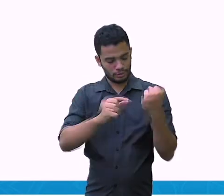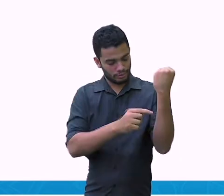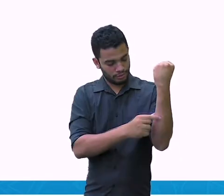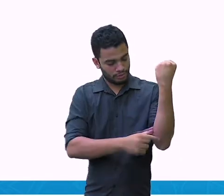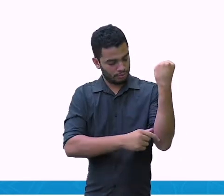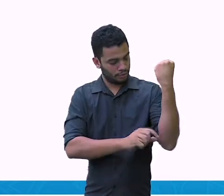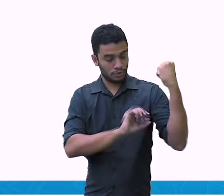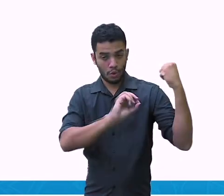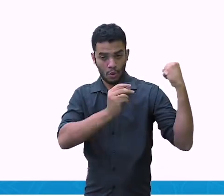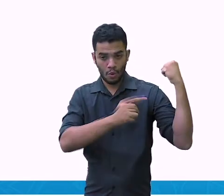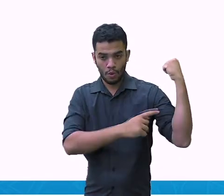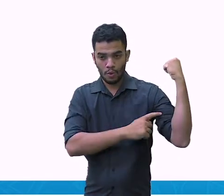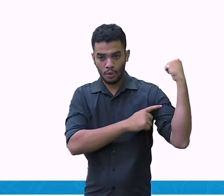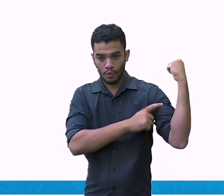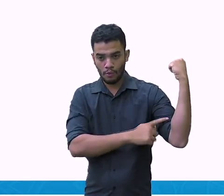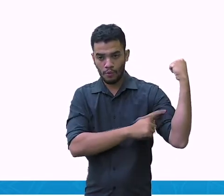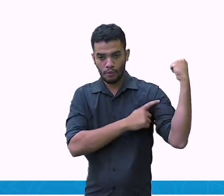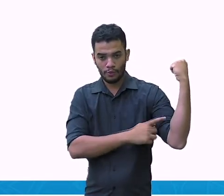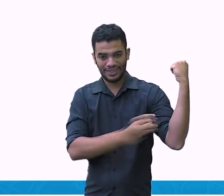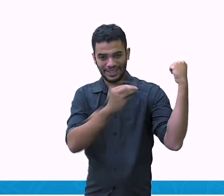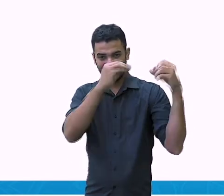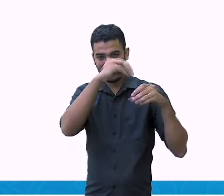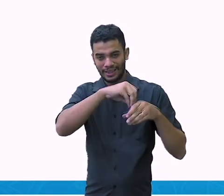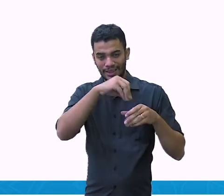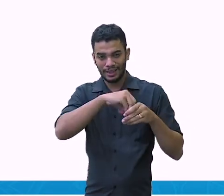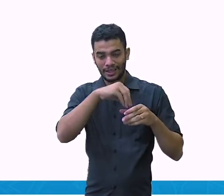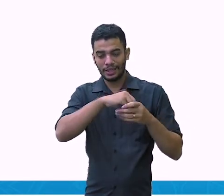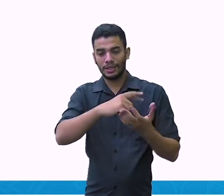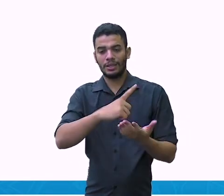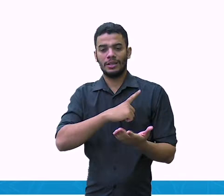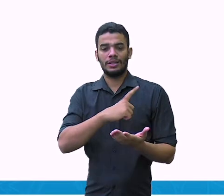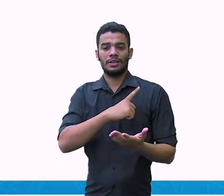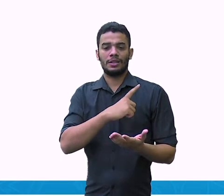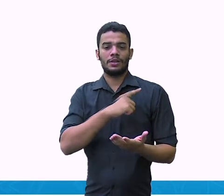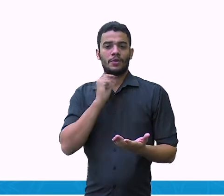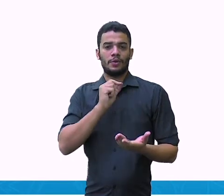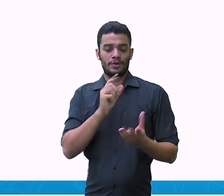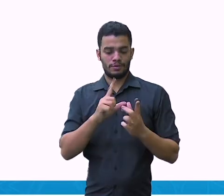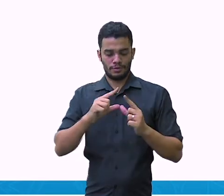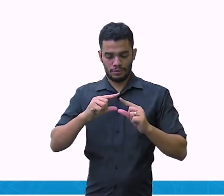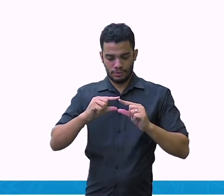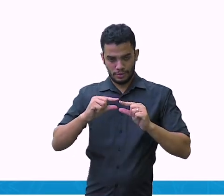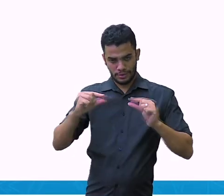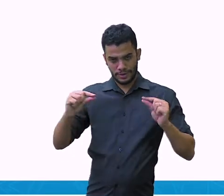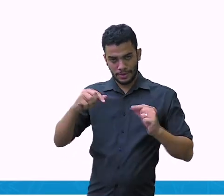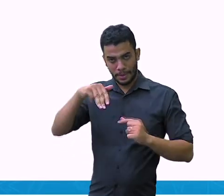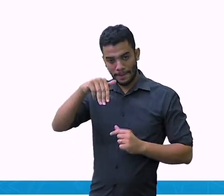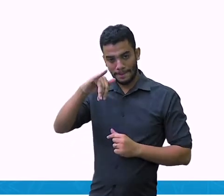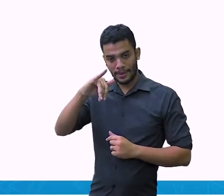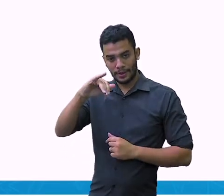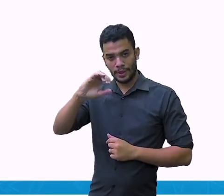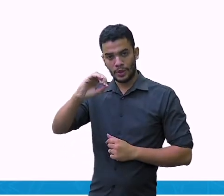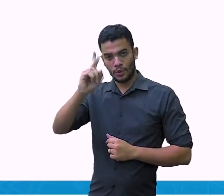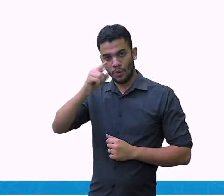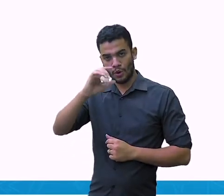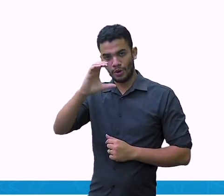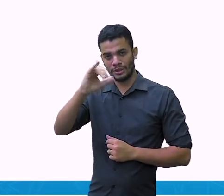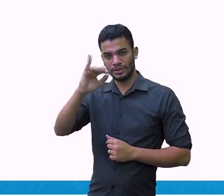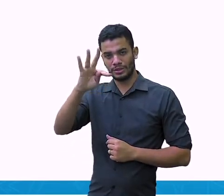da célula que constitui os músculos, o miócito. Essa célula